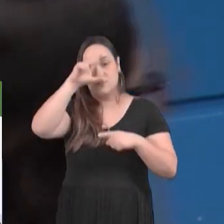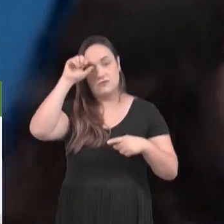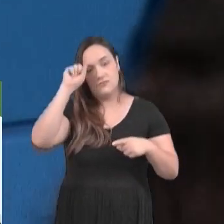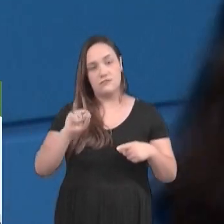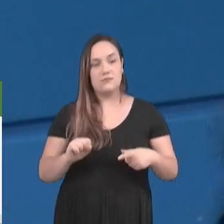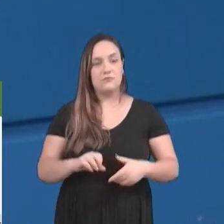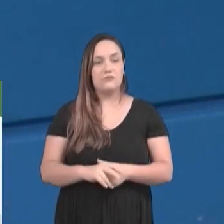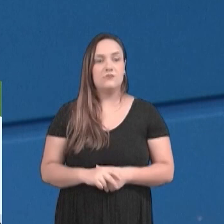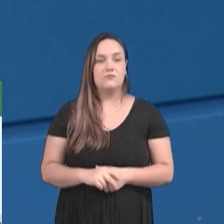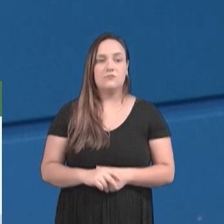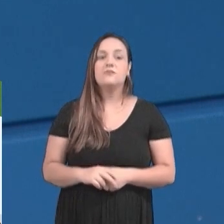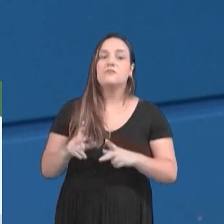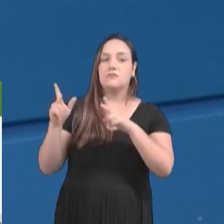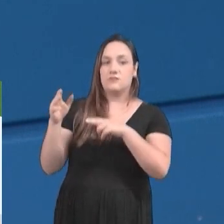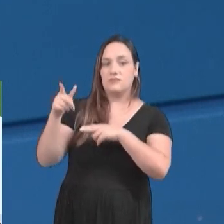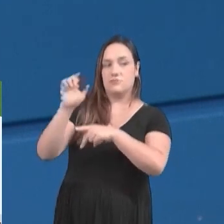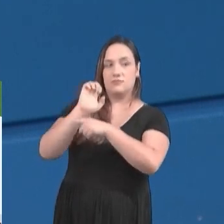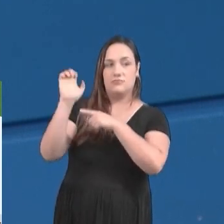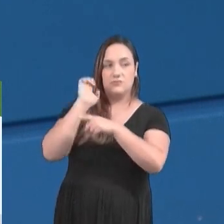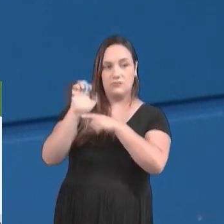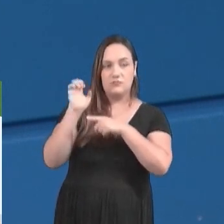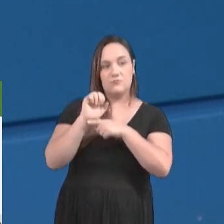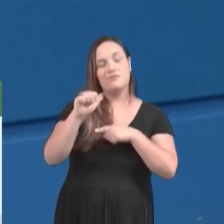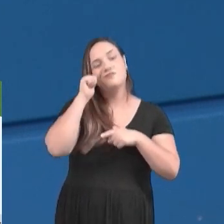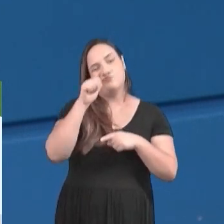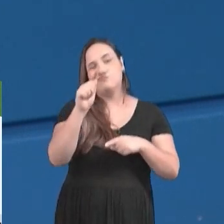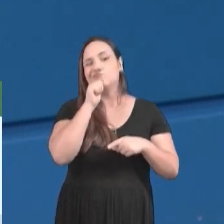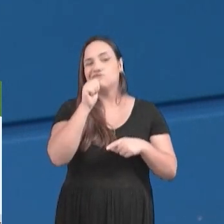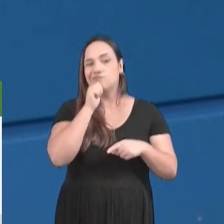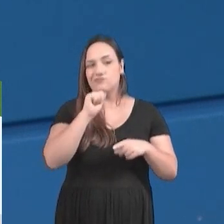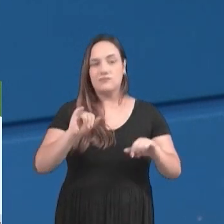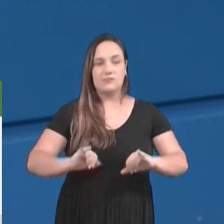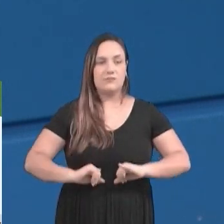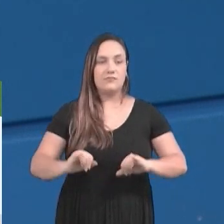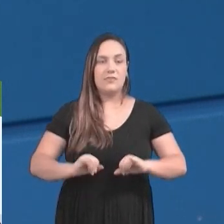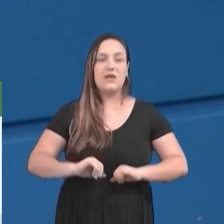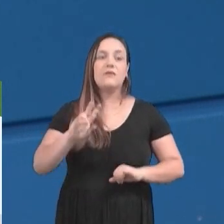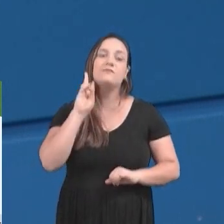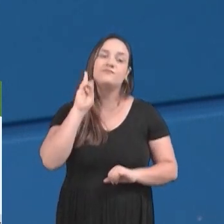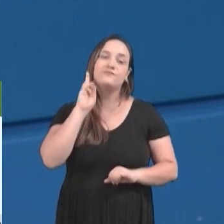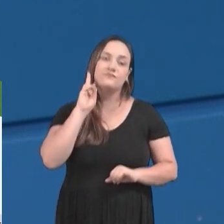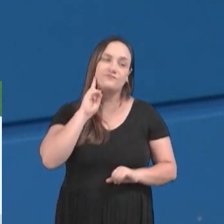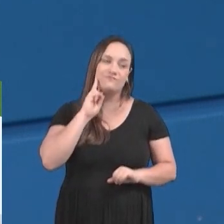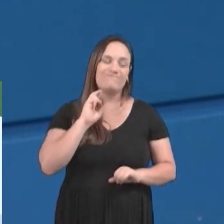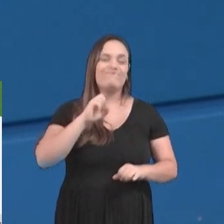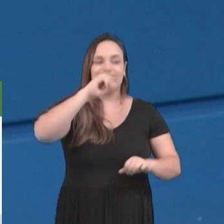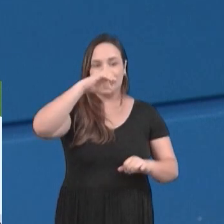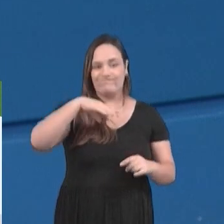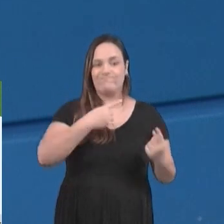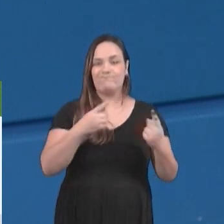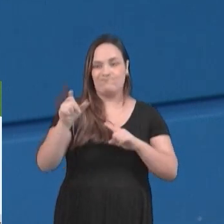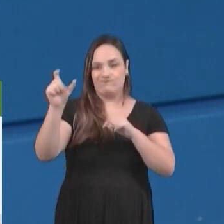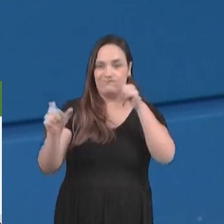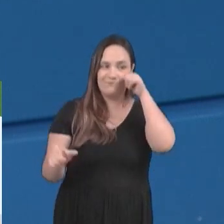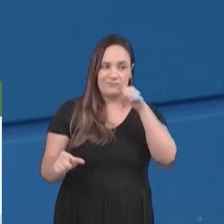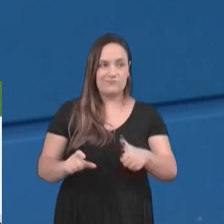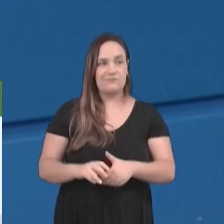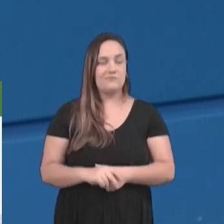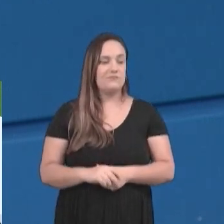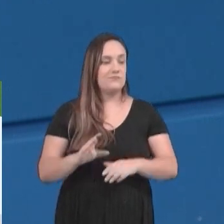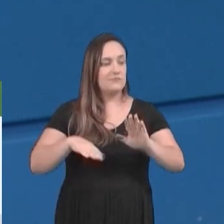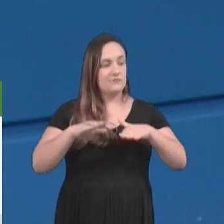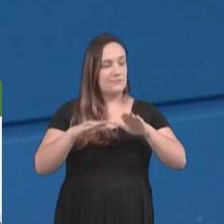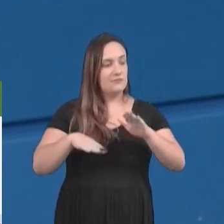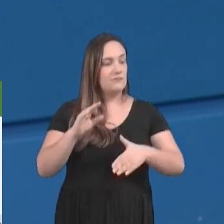do Sul, como em outros estados, as mulheres continuam sendo vítimas de diferentes formas de violência, muitas